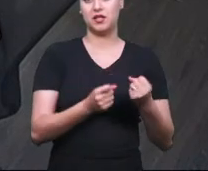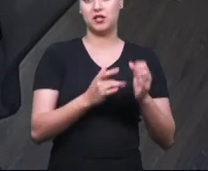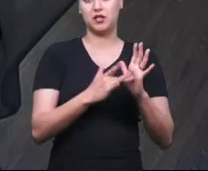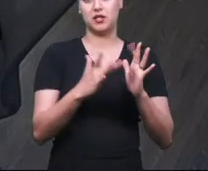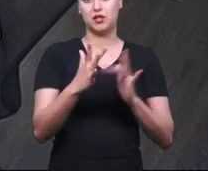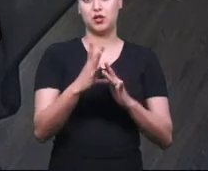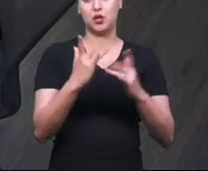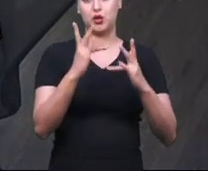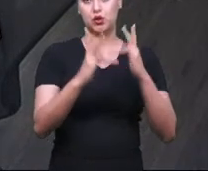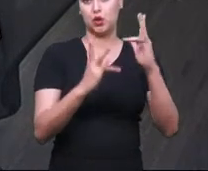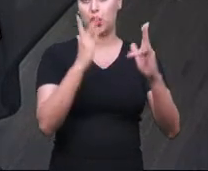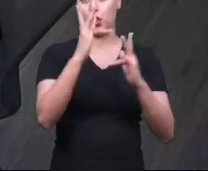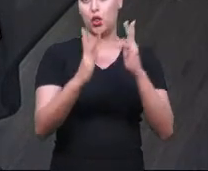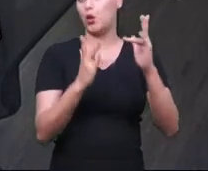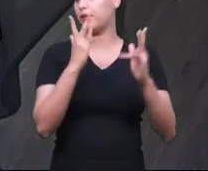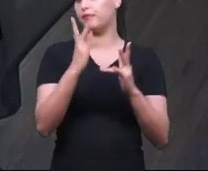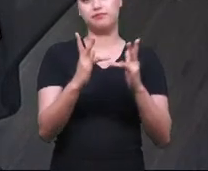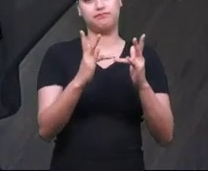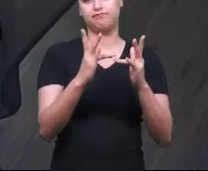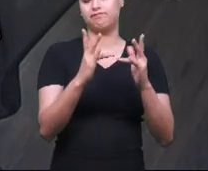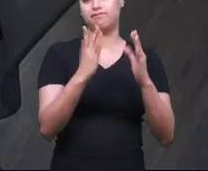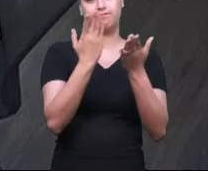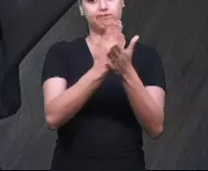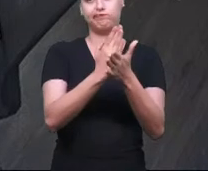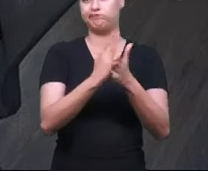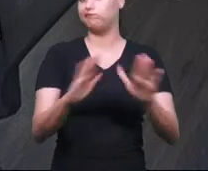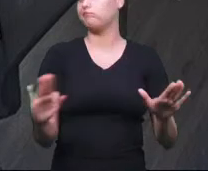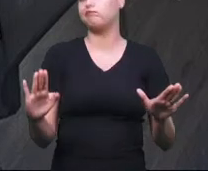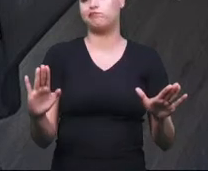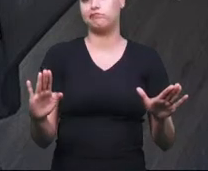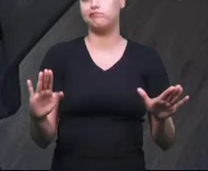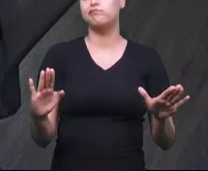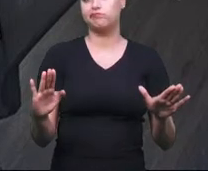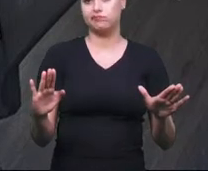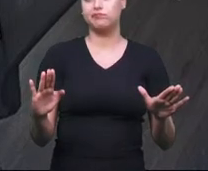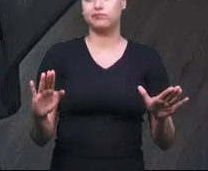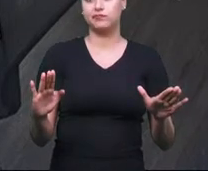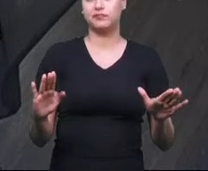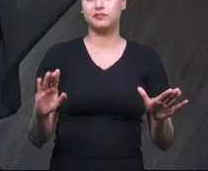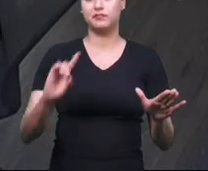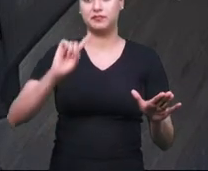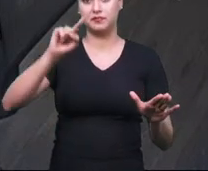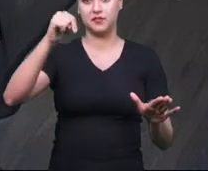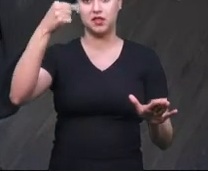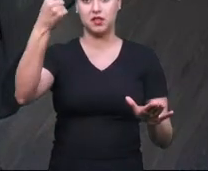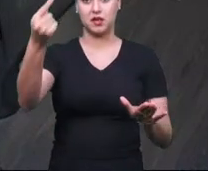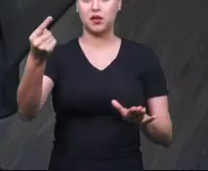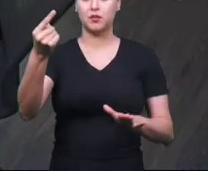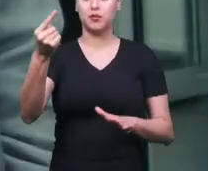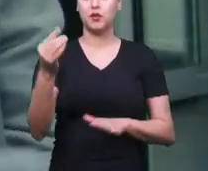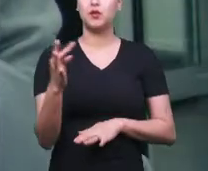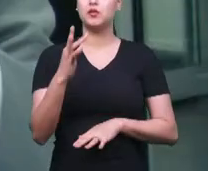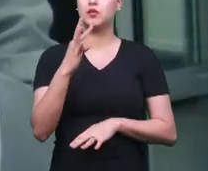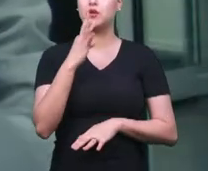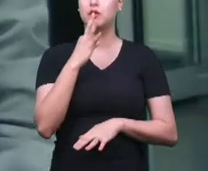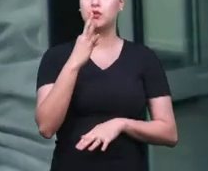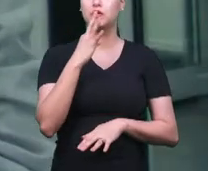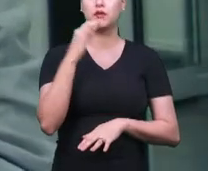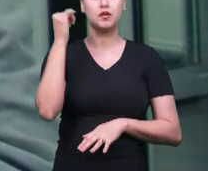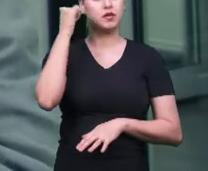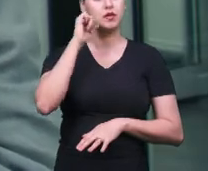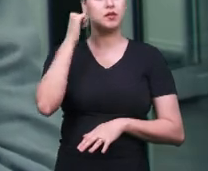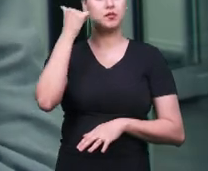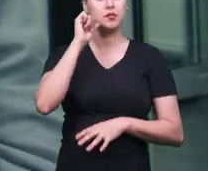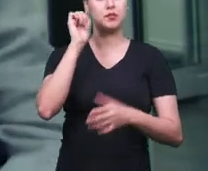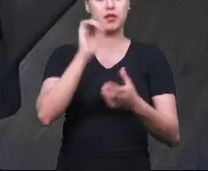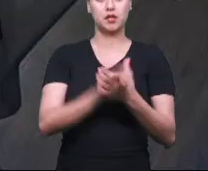Não foi pra frente de jeito nenhum. Acabou o noivado, depois conheci a minha atual